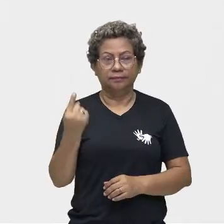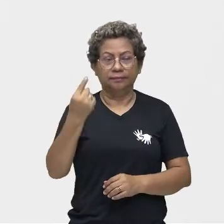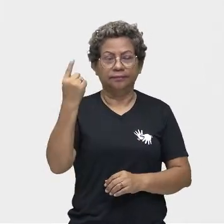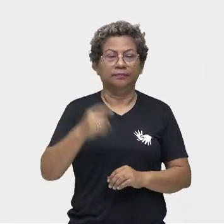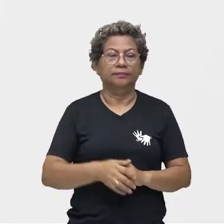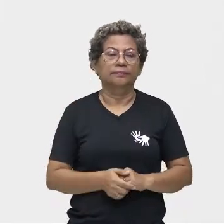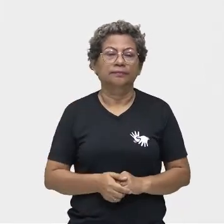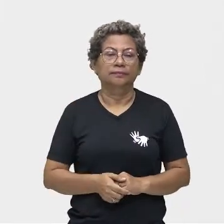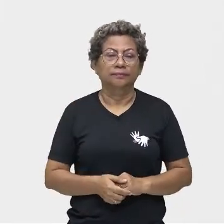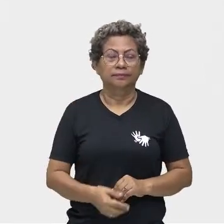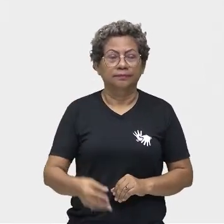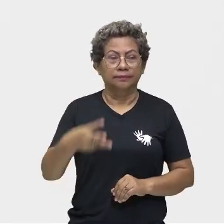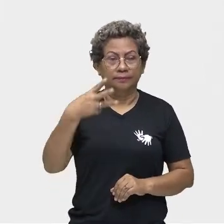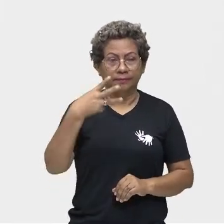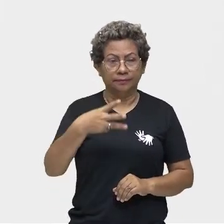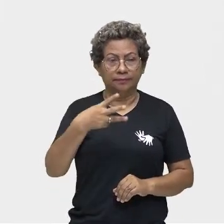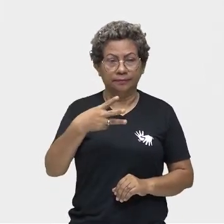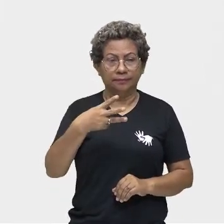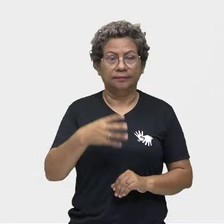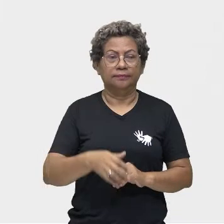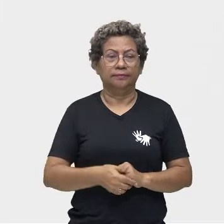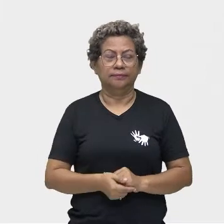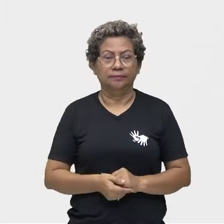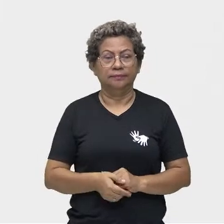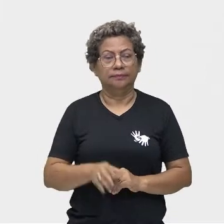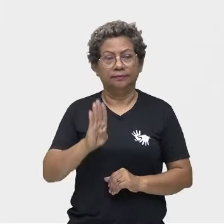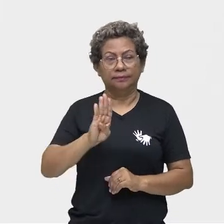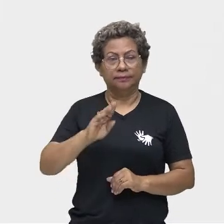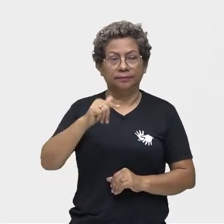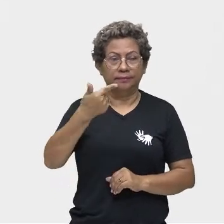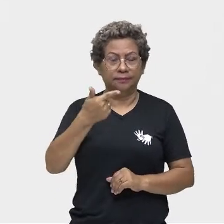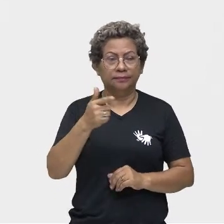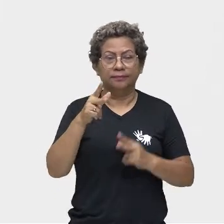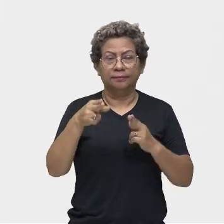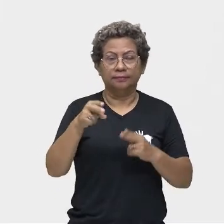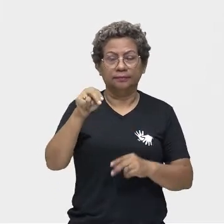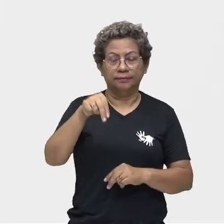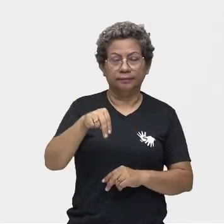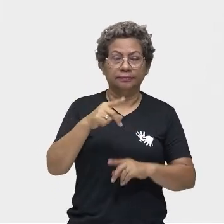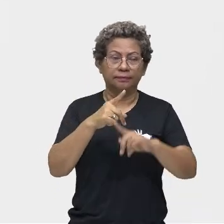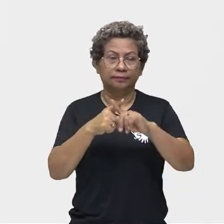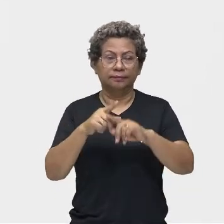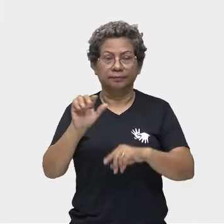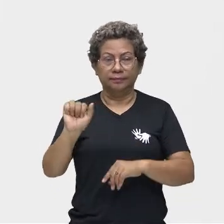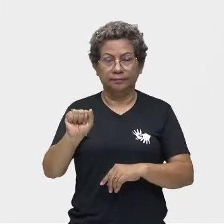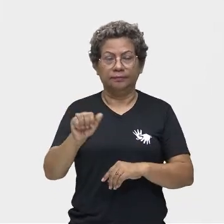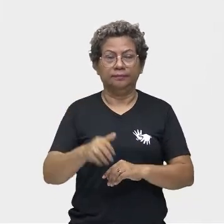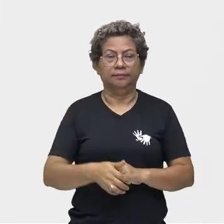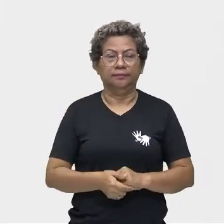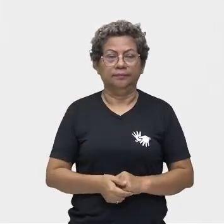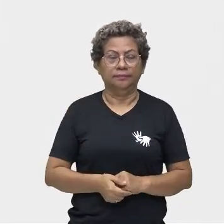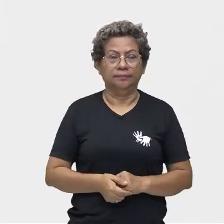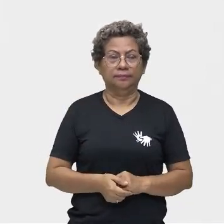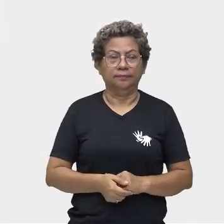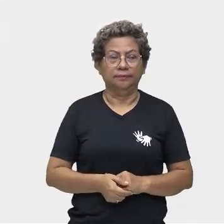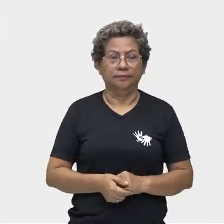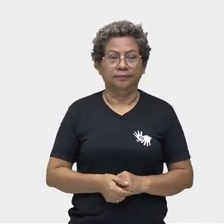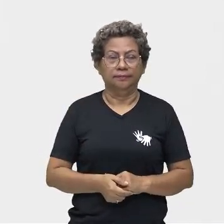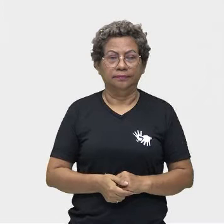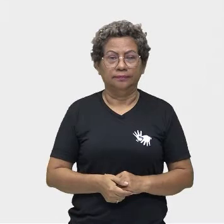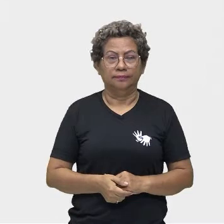relação, né, dos catetos, né, que é B ao quadrado igual a N vezes A. Então, esse segmento aqui é ao quadrado,